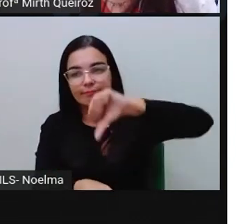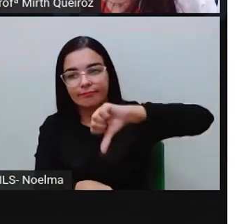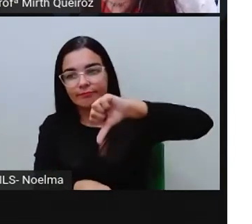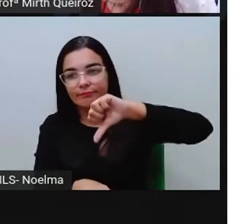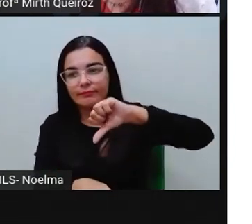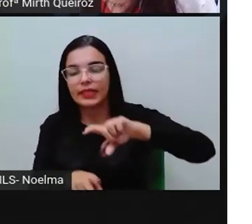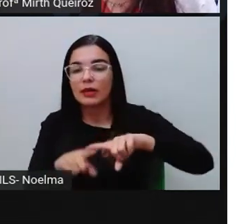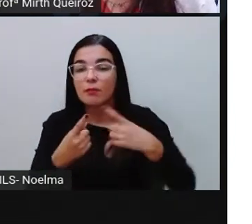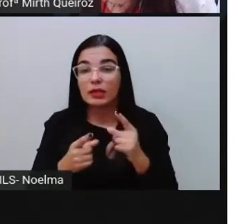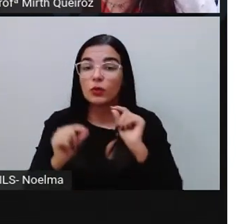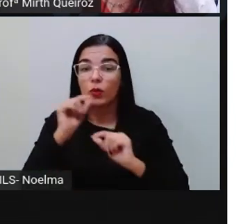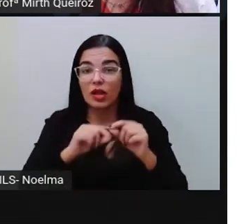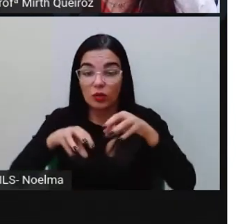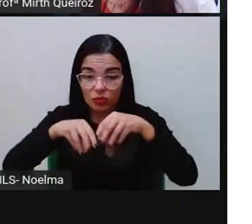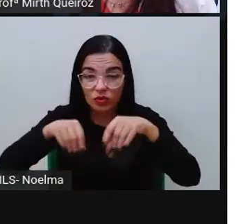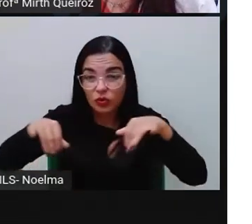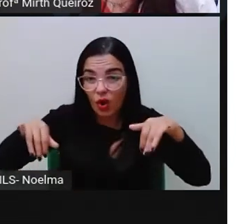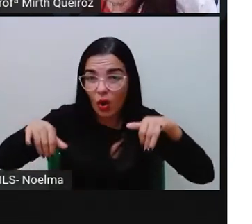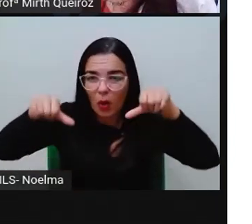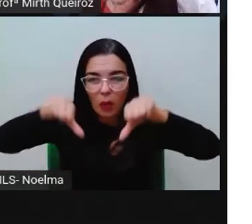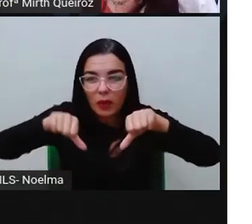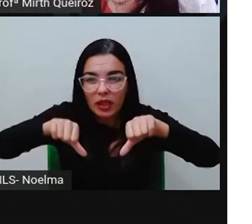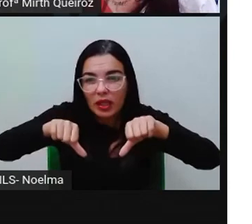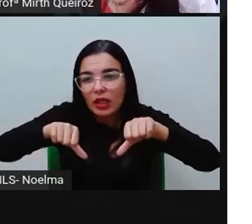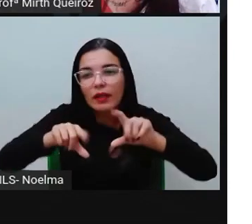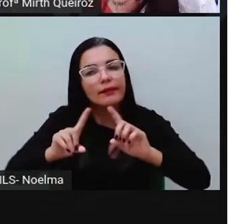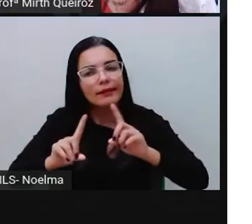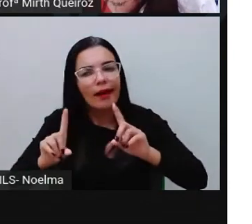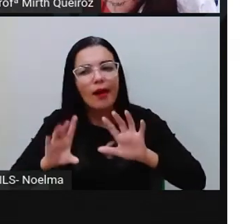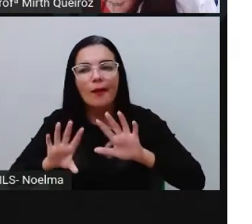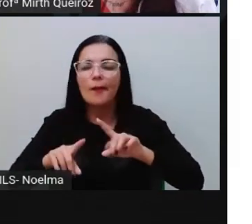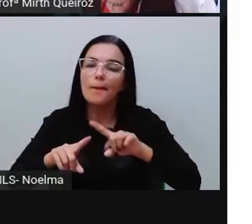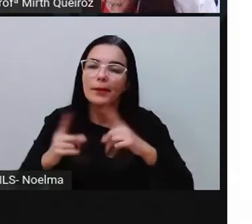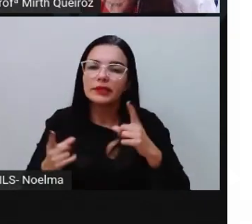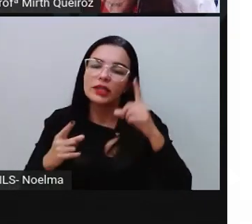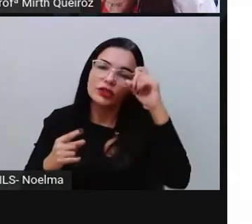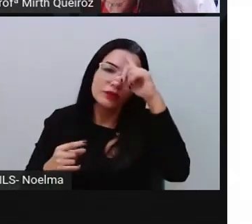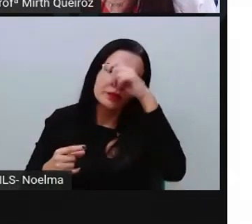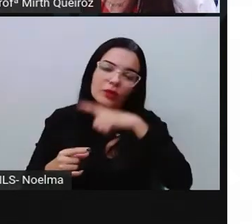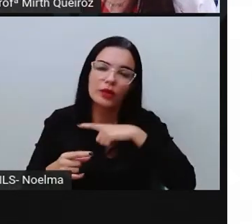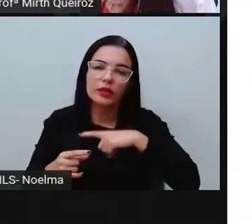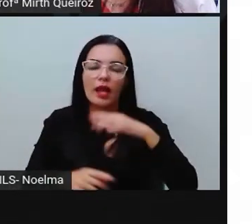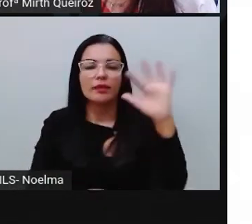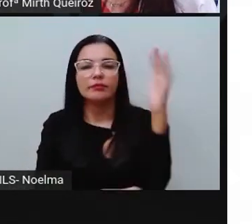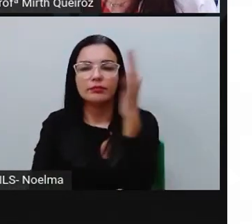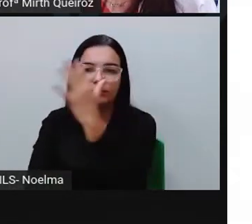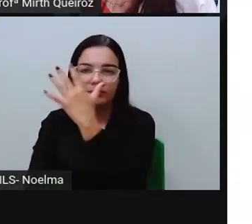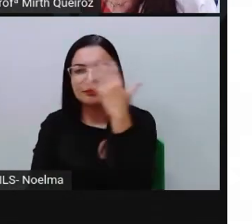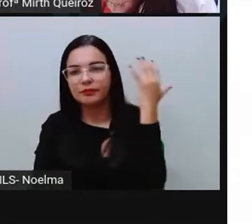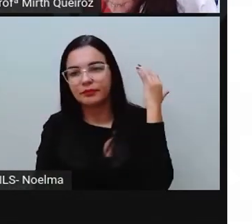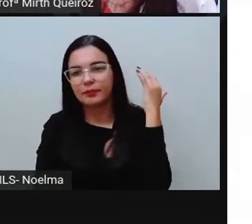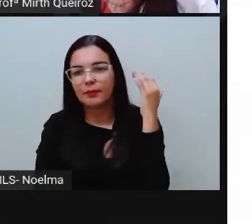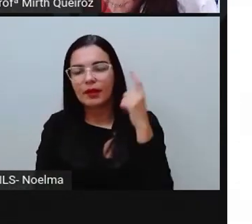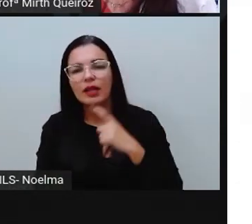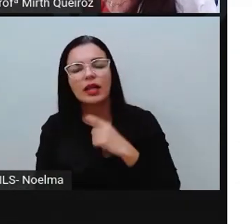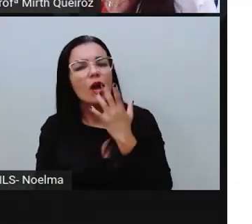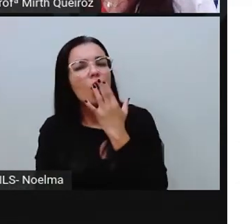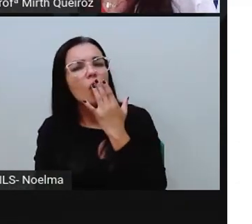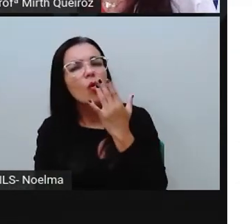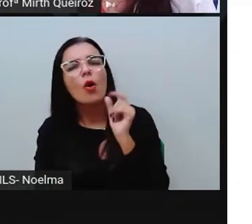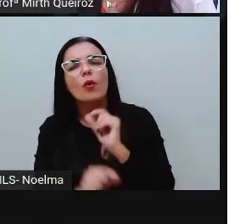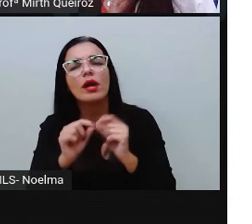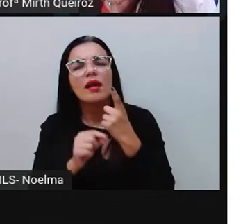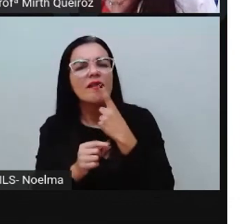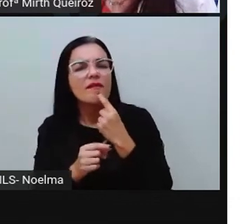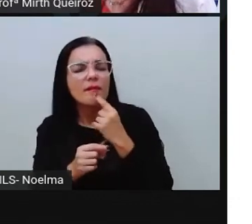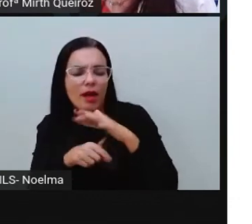um solo infértil, certo? As colorações variam entre os tons avermelhados e